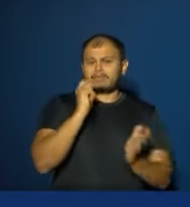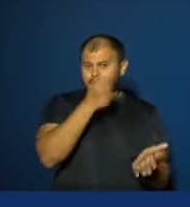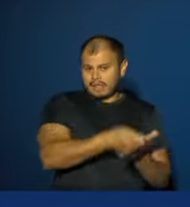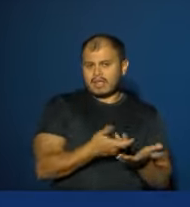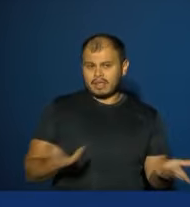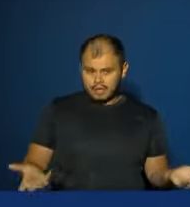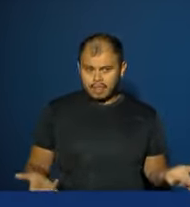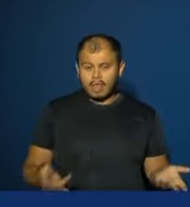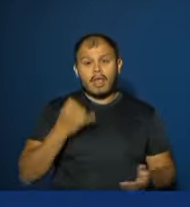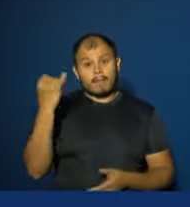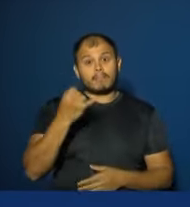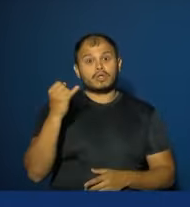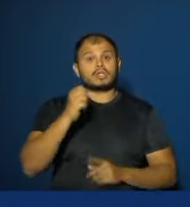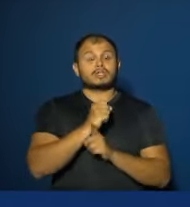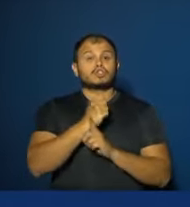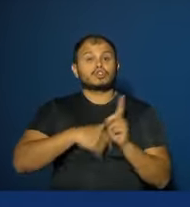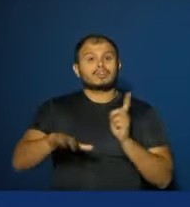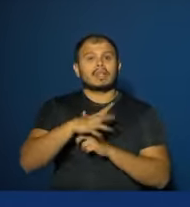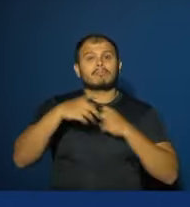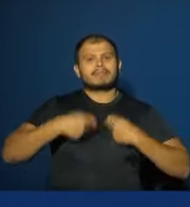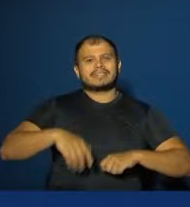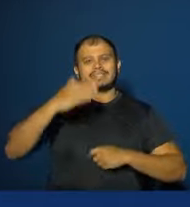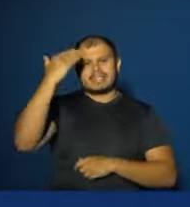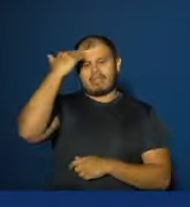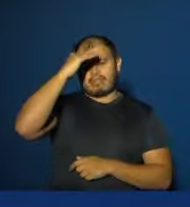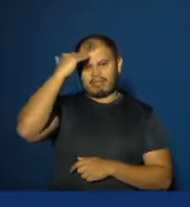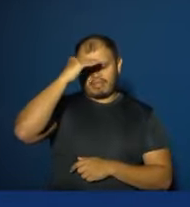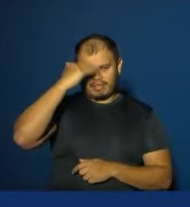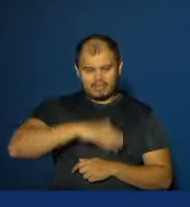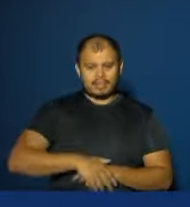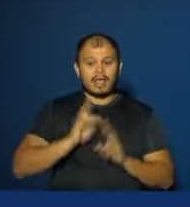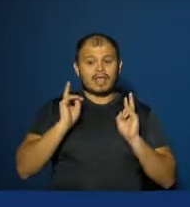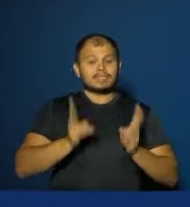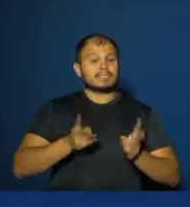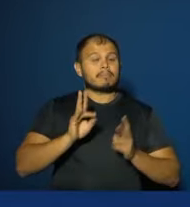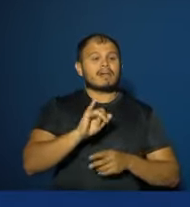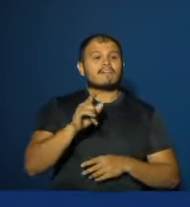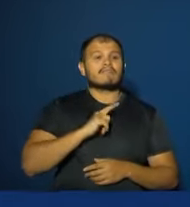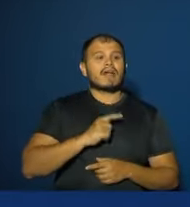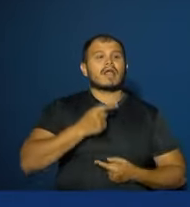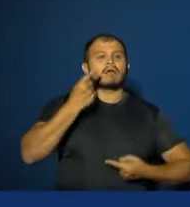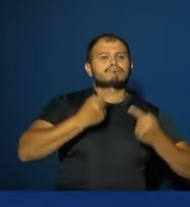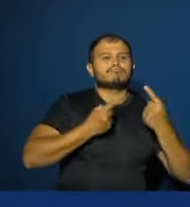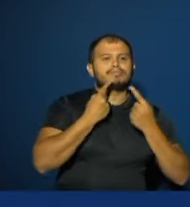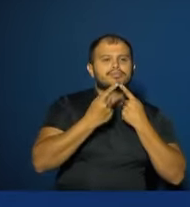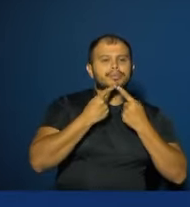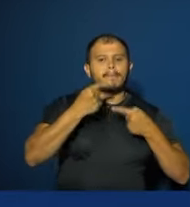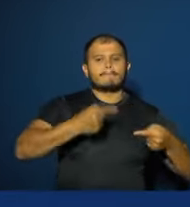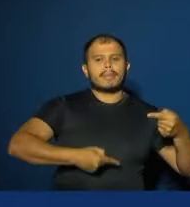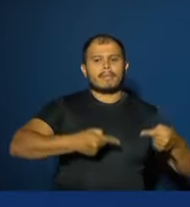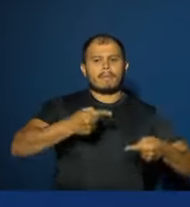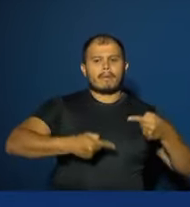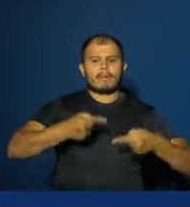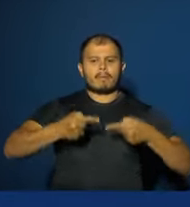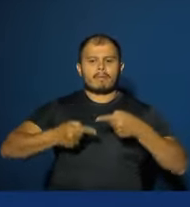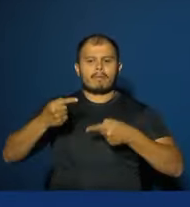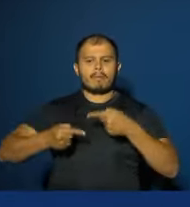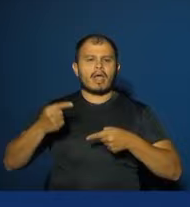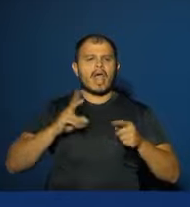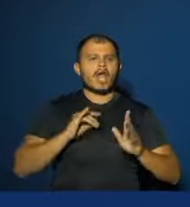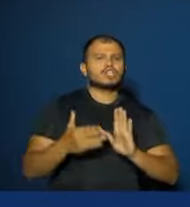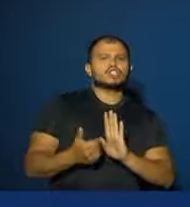ser dito para a sociedade. Toda vez que a gente discute, desonerar aqui ou